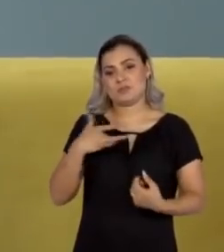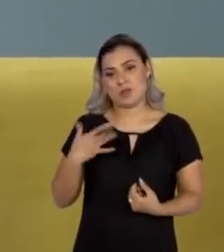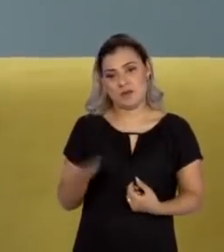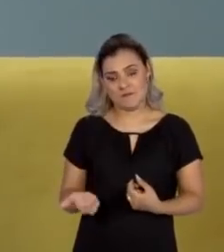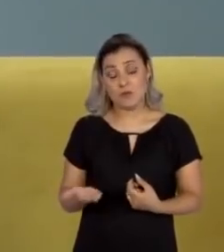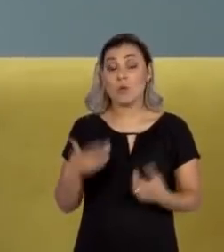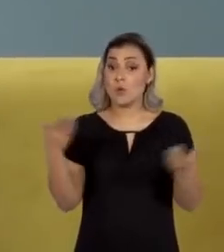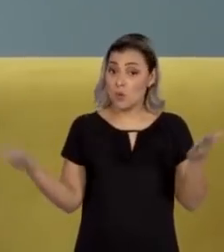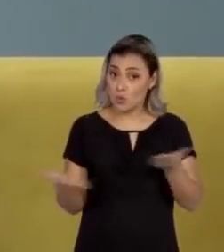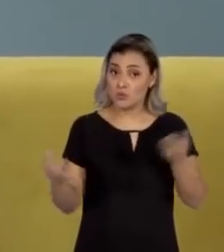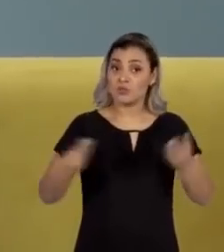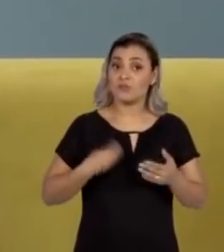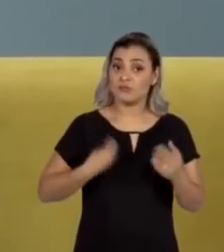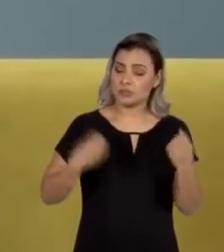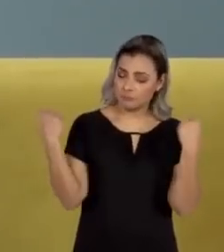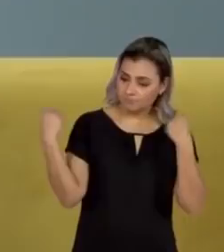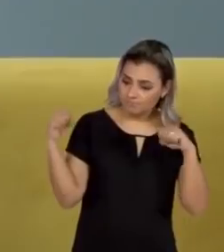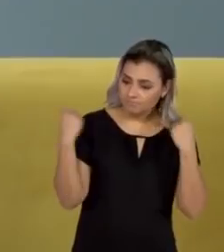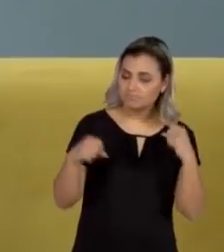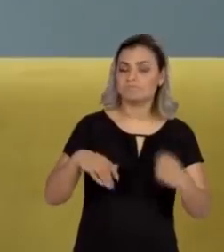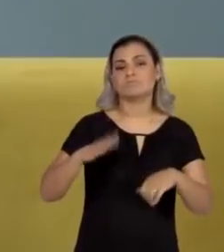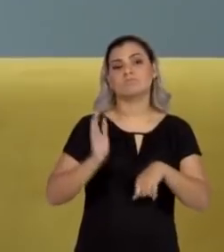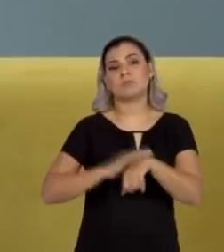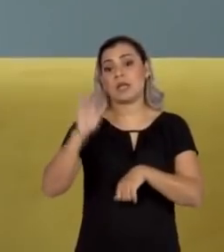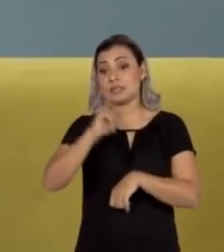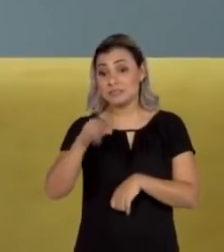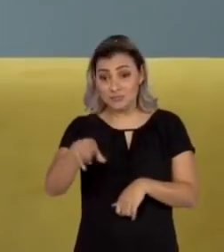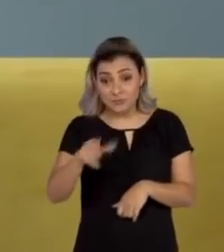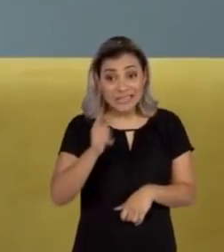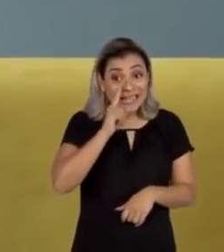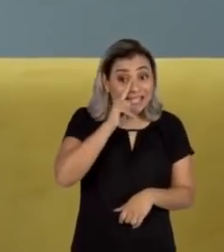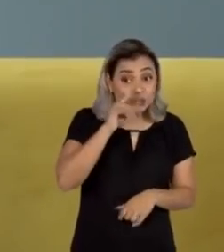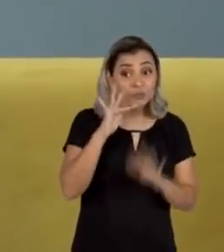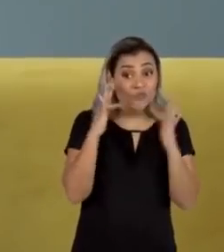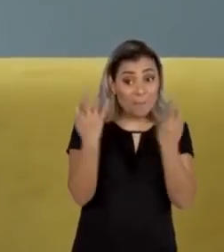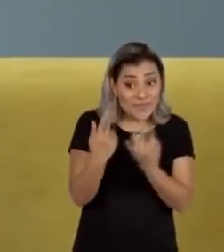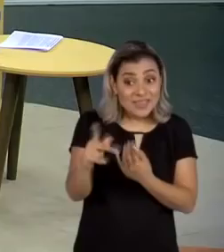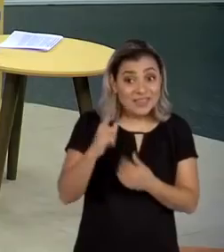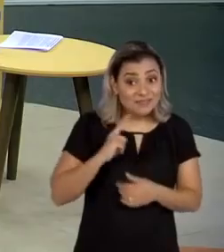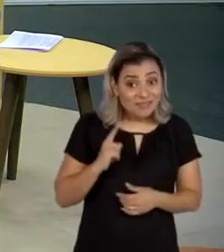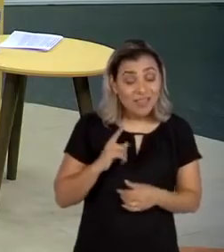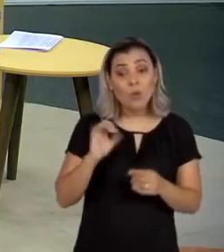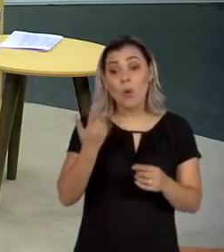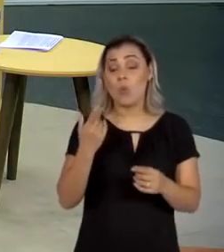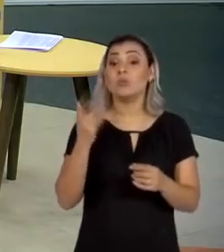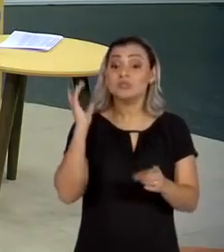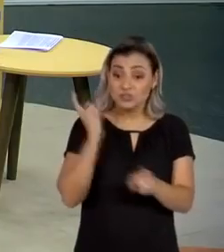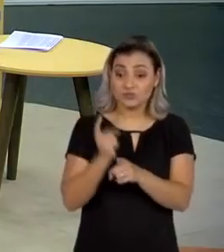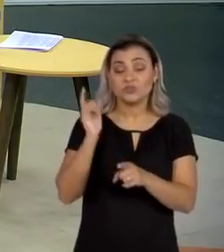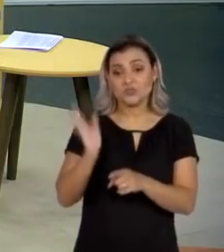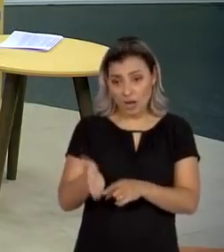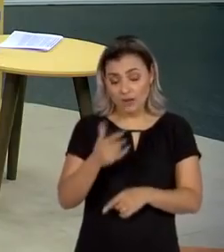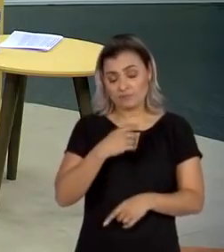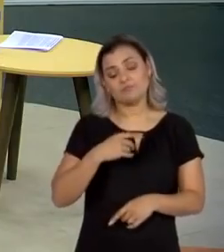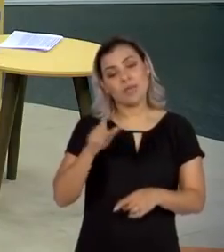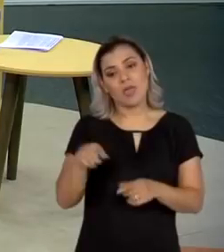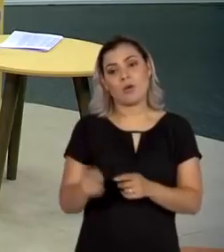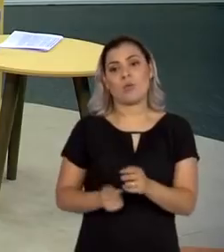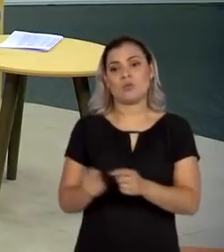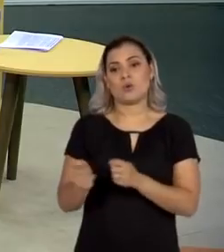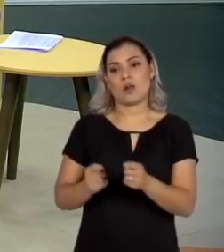ativa, com ou sem diabetes, mas aqueles que têm um risco maior de diabetes ou já têm o diagnóstico, é uma forma de controlar também o diabetes.